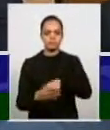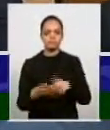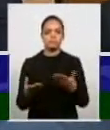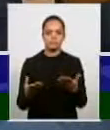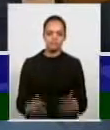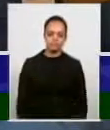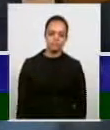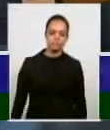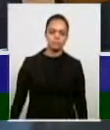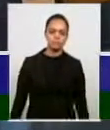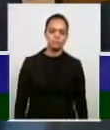Votação.